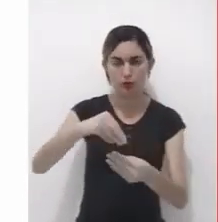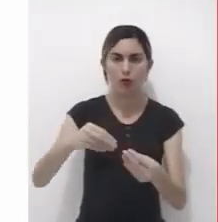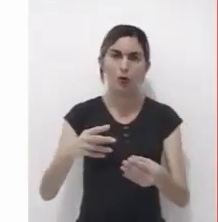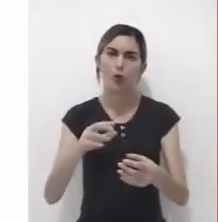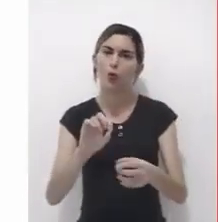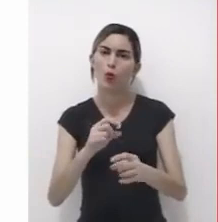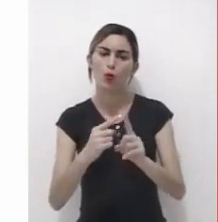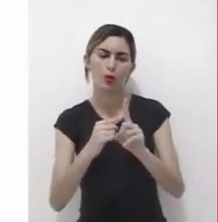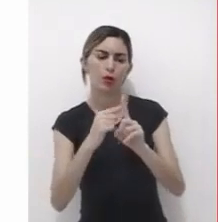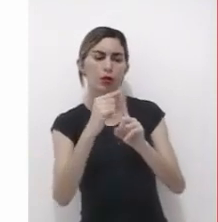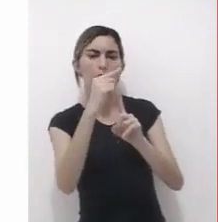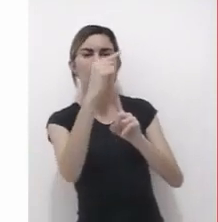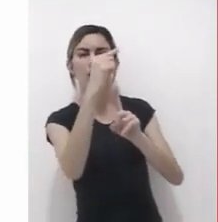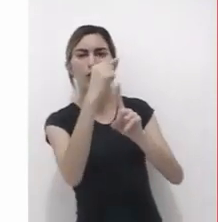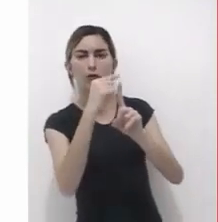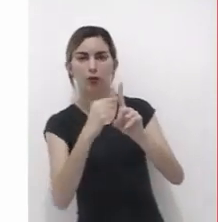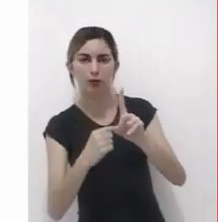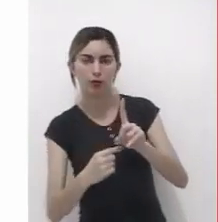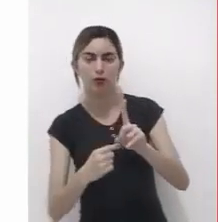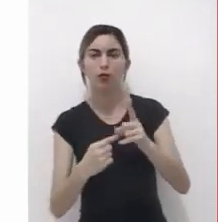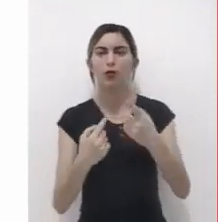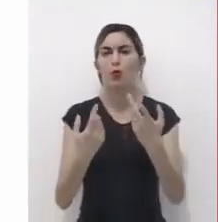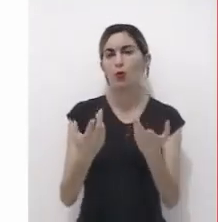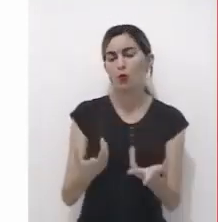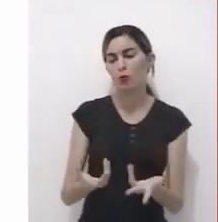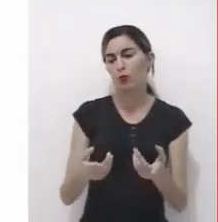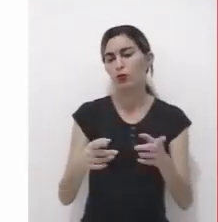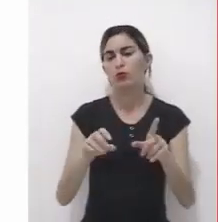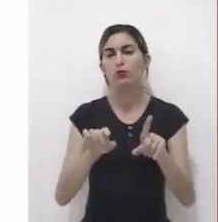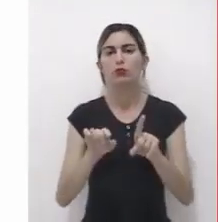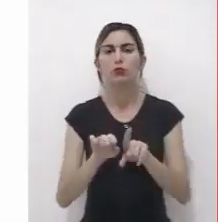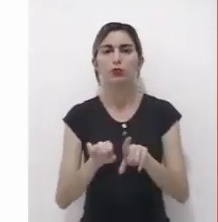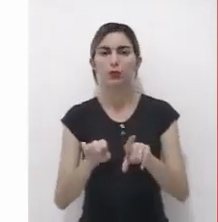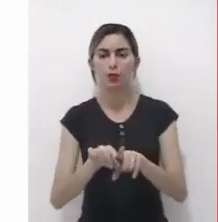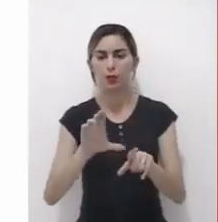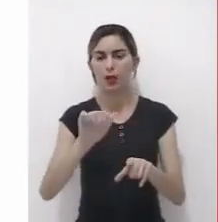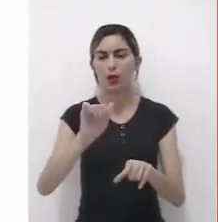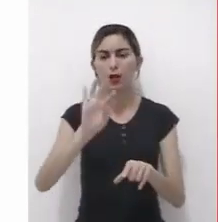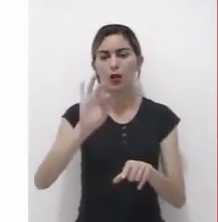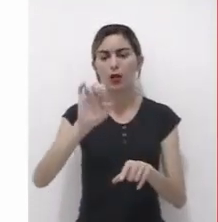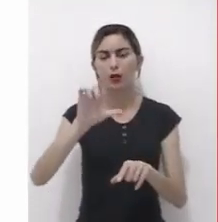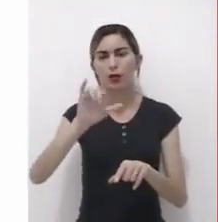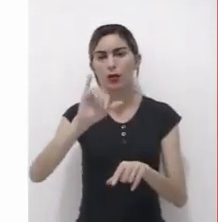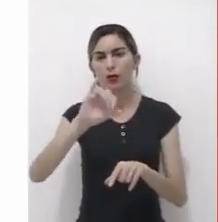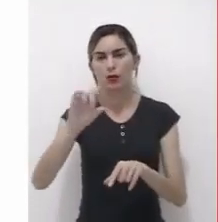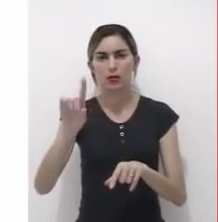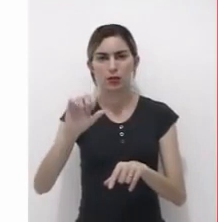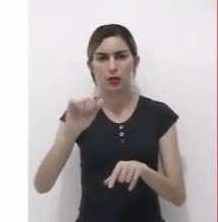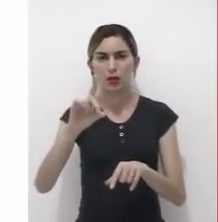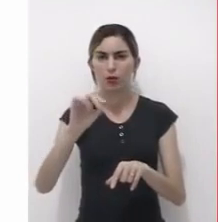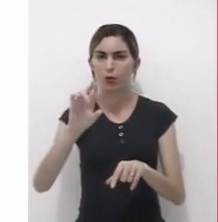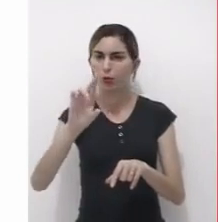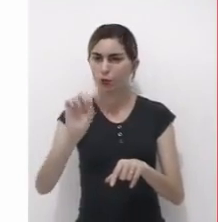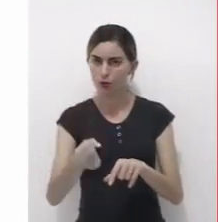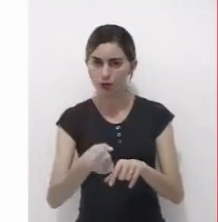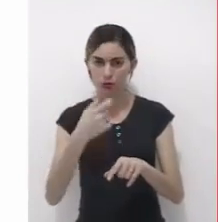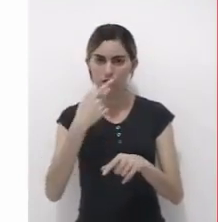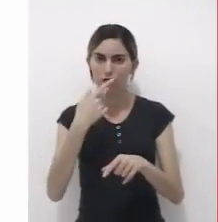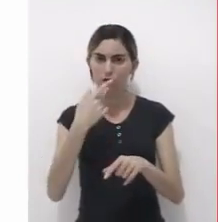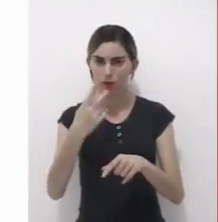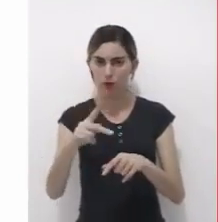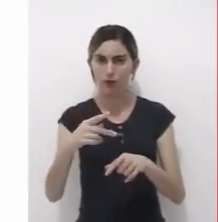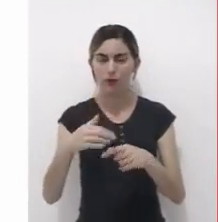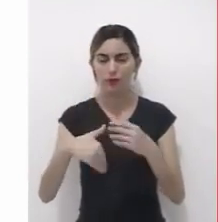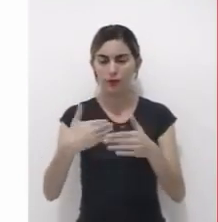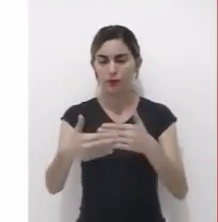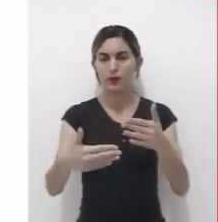à temperatura e em relação também à presença de catalisadores que eu irei falar para vocês